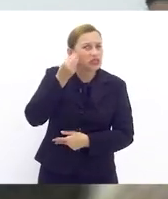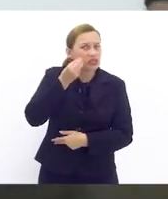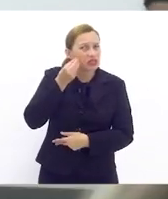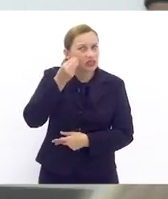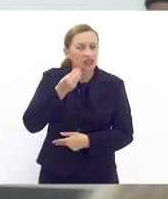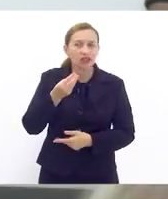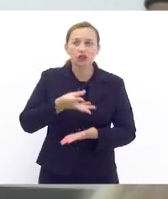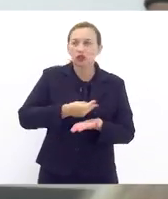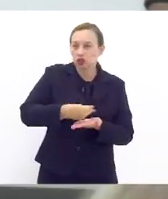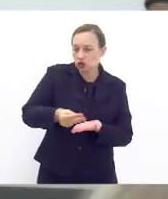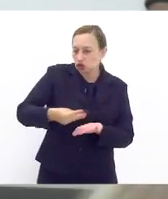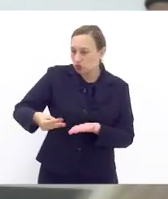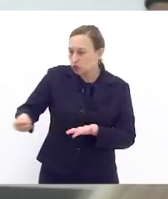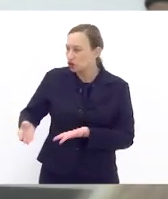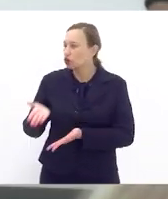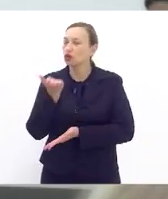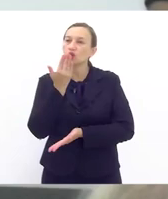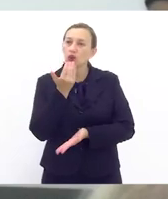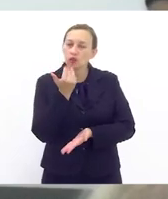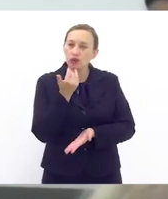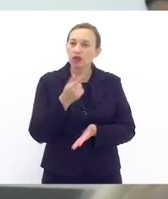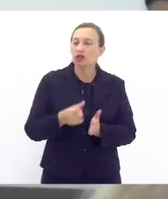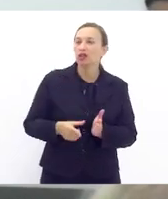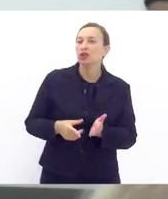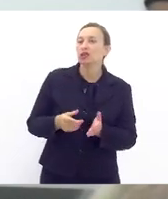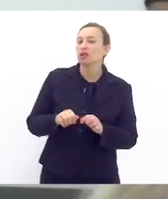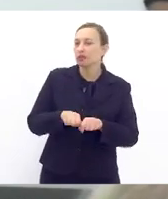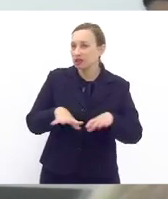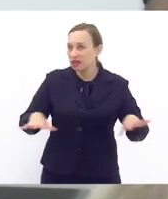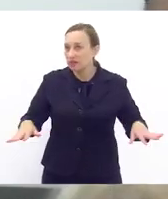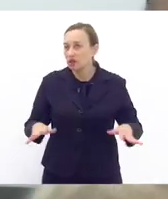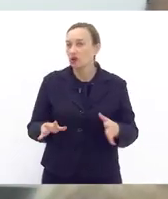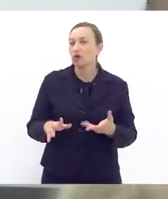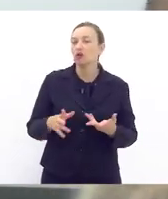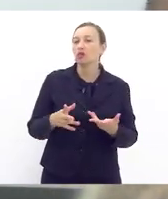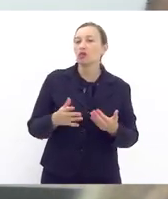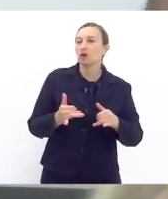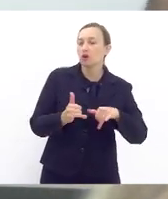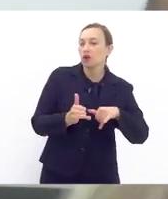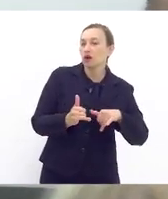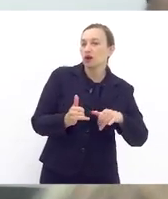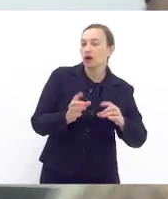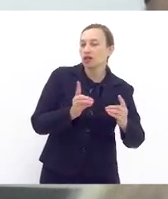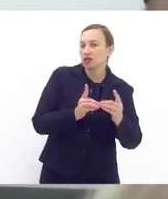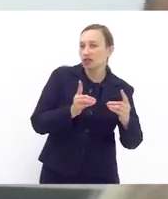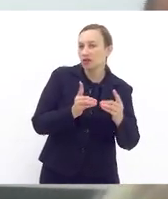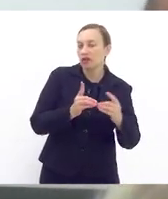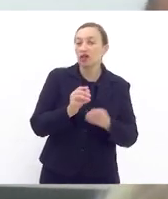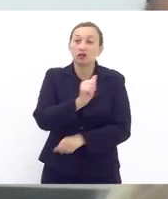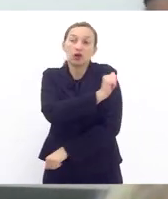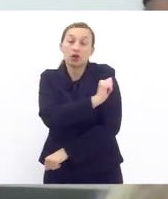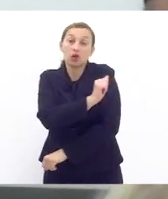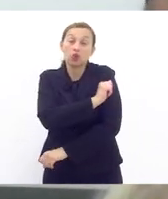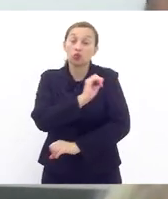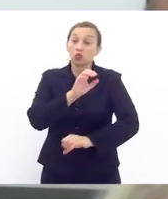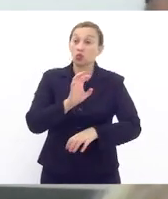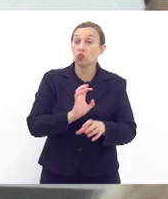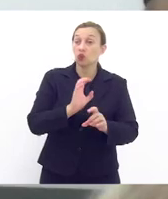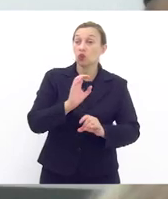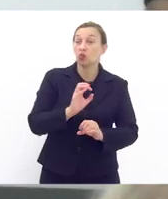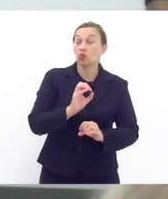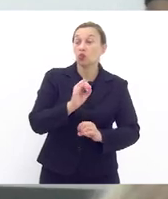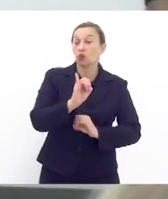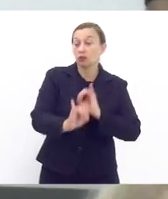como a distribuição de alimentação durante a pandemia né o atendimento ao aluno no seu no remoto né